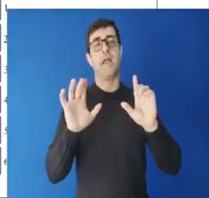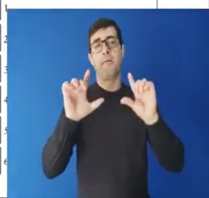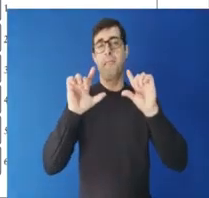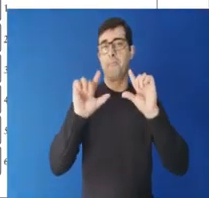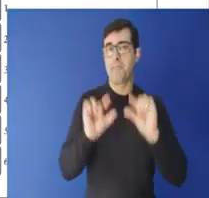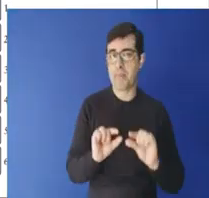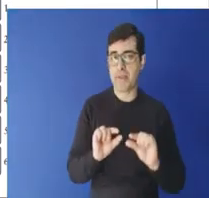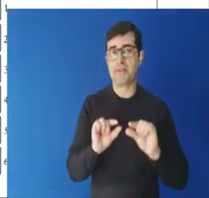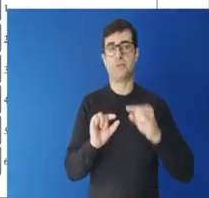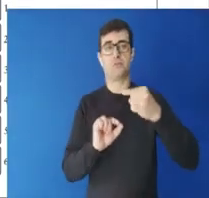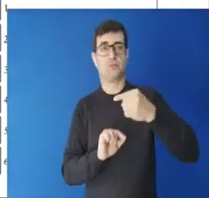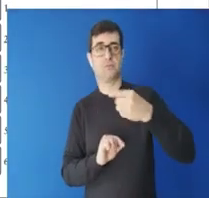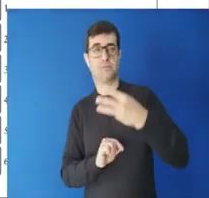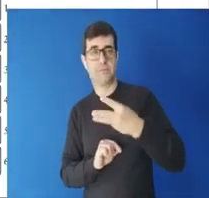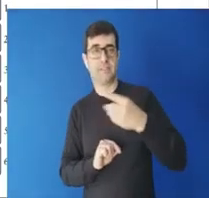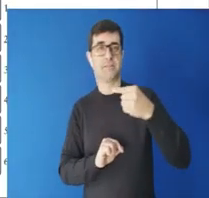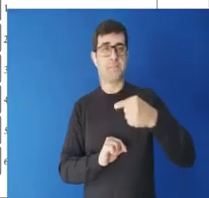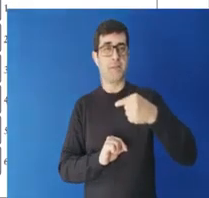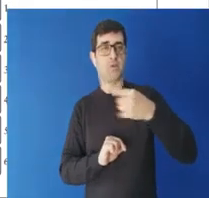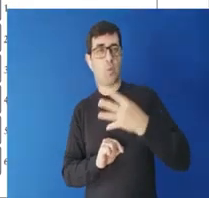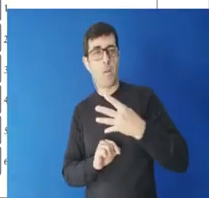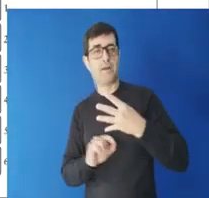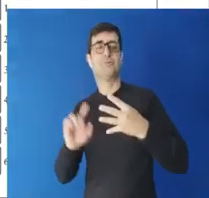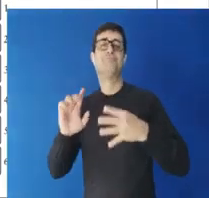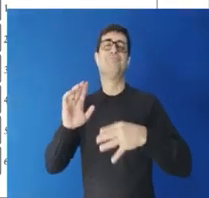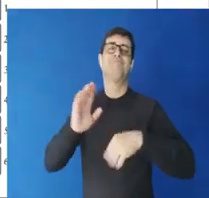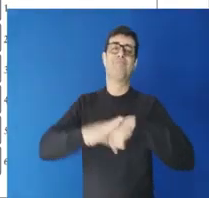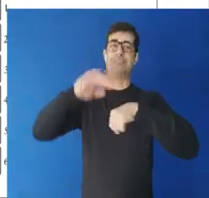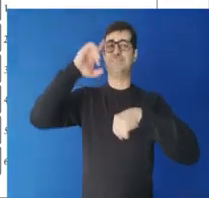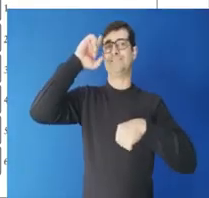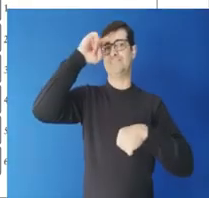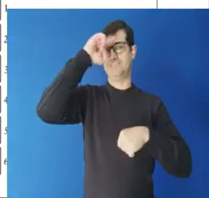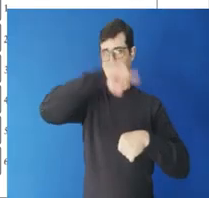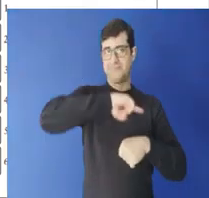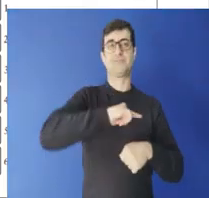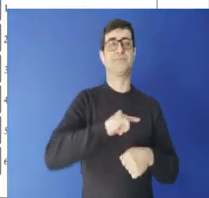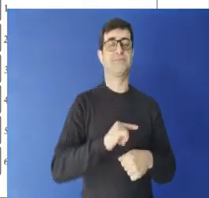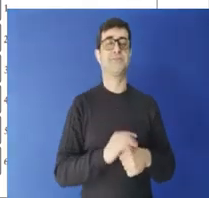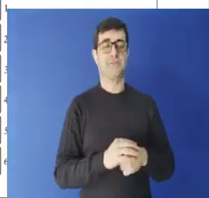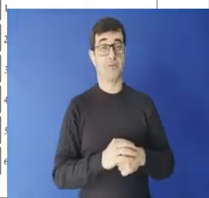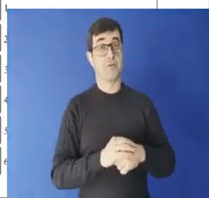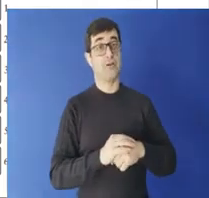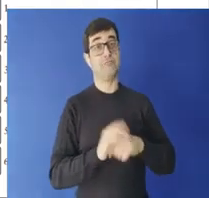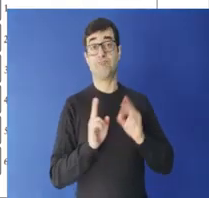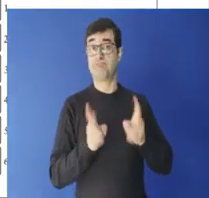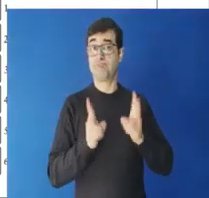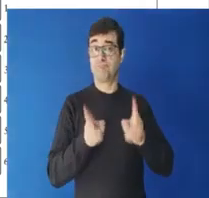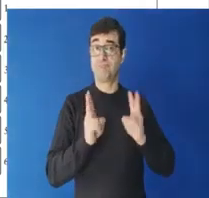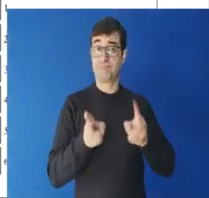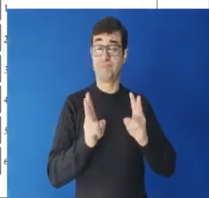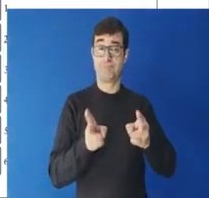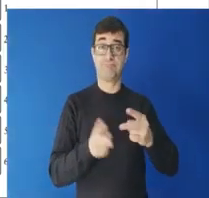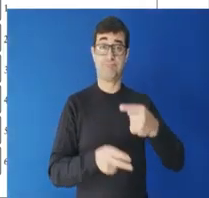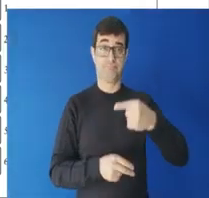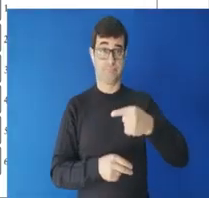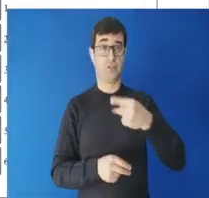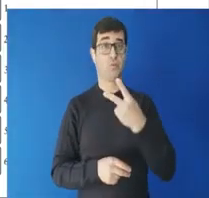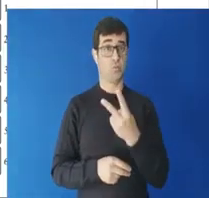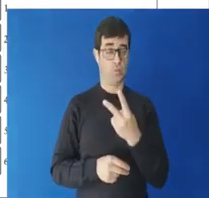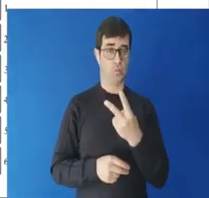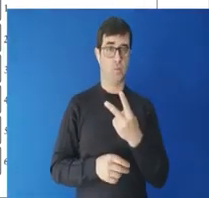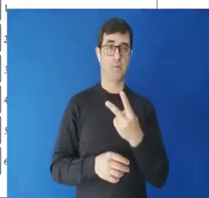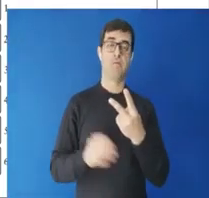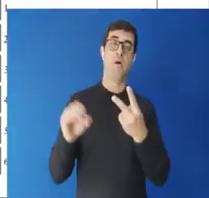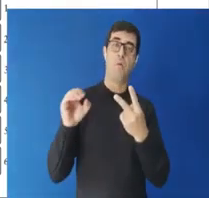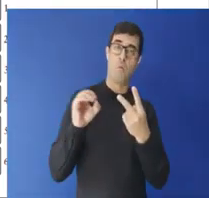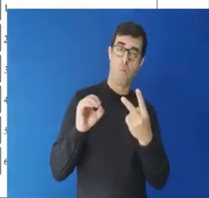é mais difícil. Então, geralmente, menos 2, como o ânion óxido, fluoretos.